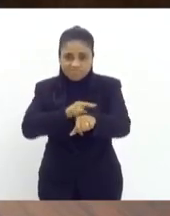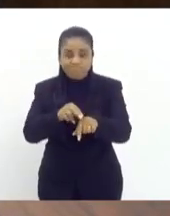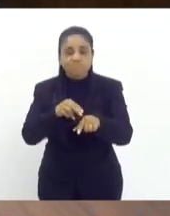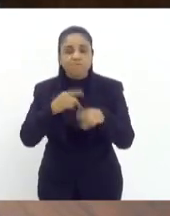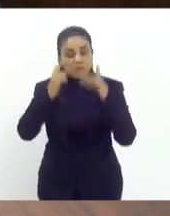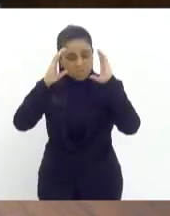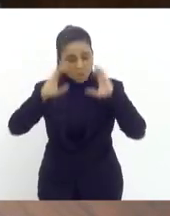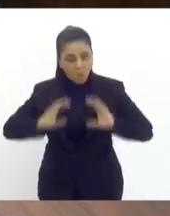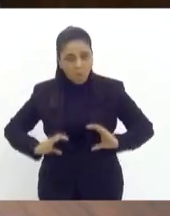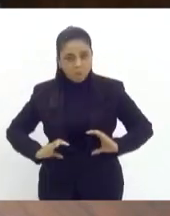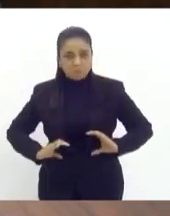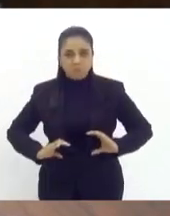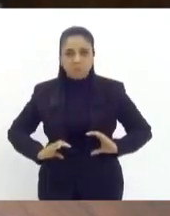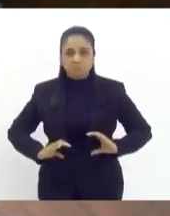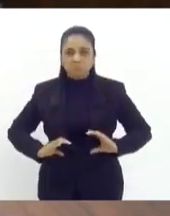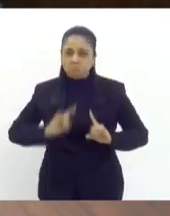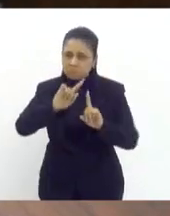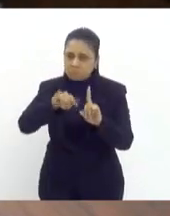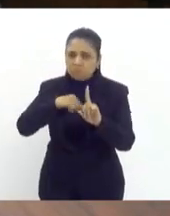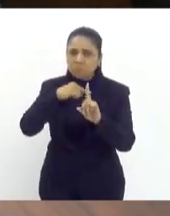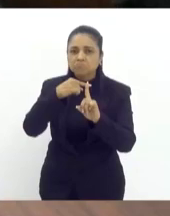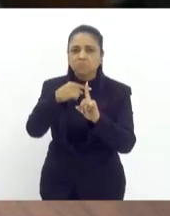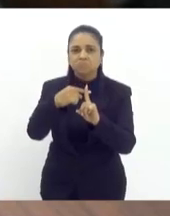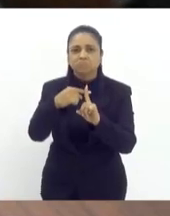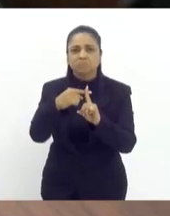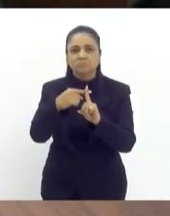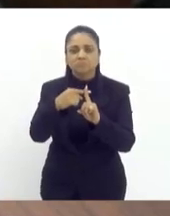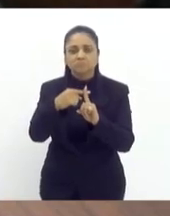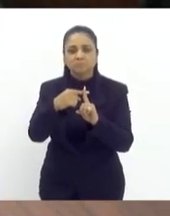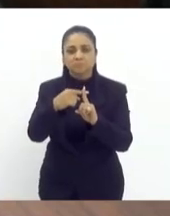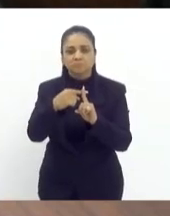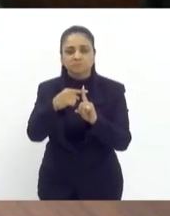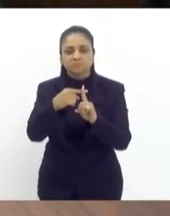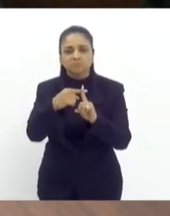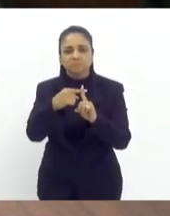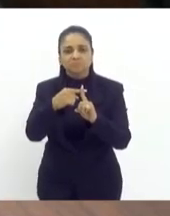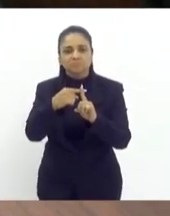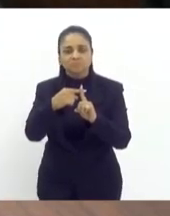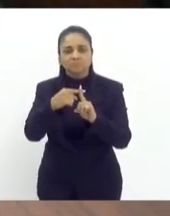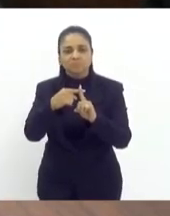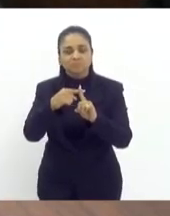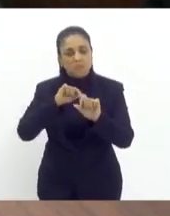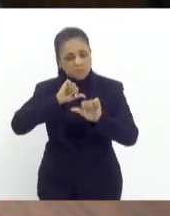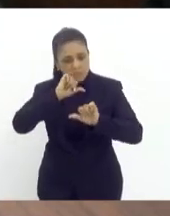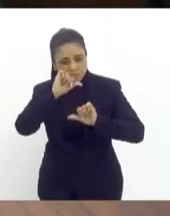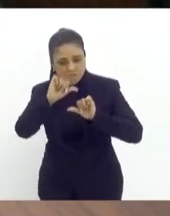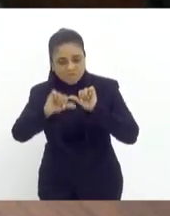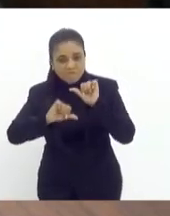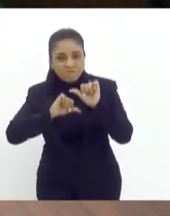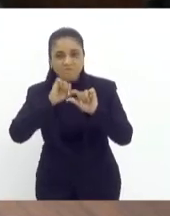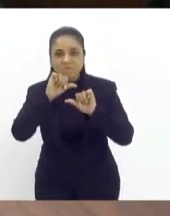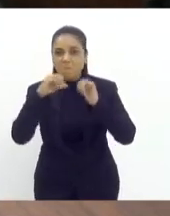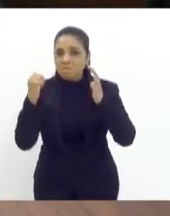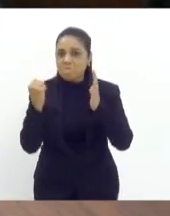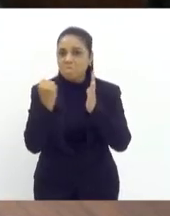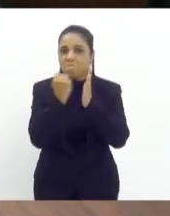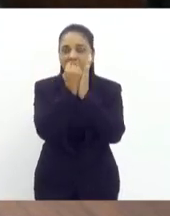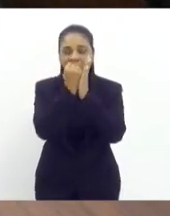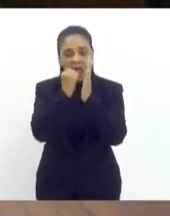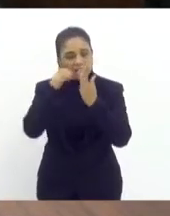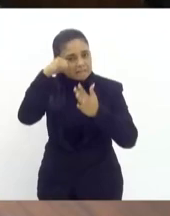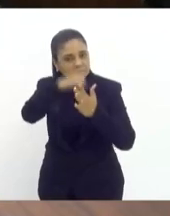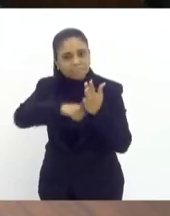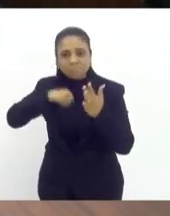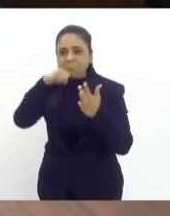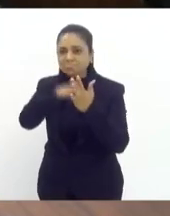tão positiva que se transformou num ícone de resistência